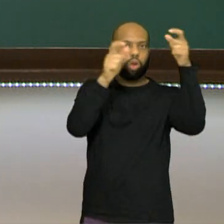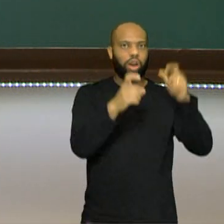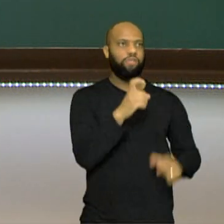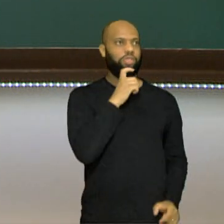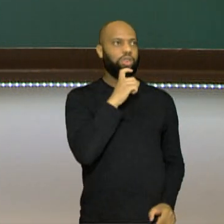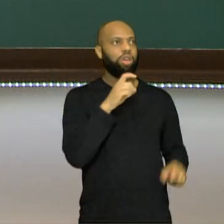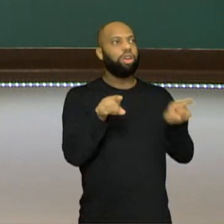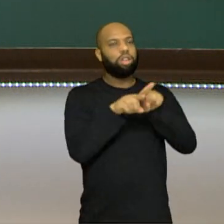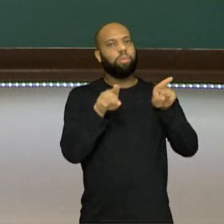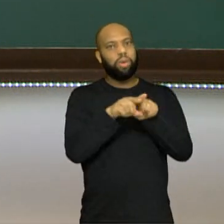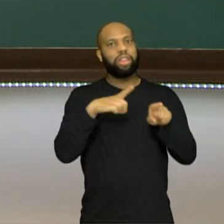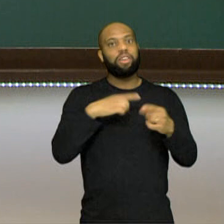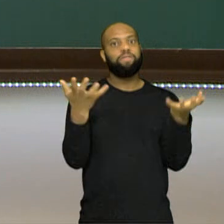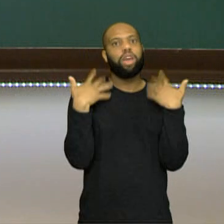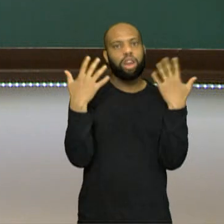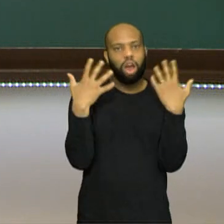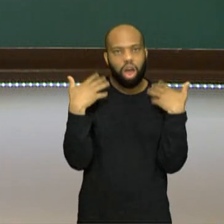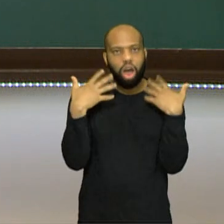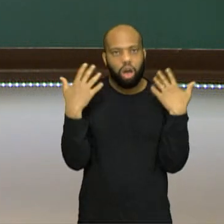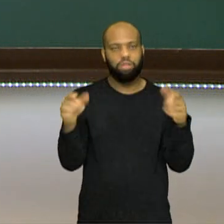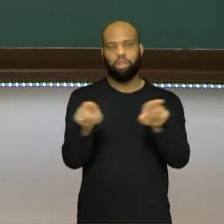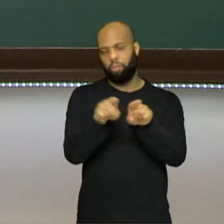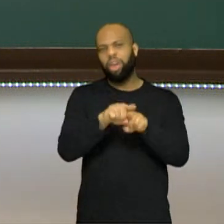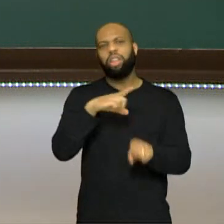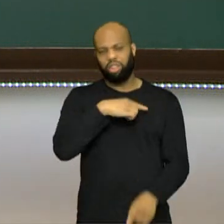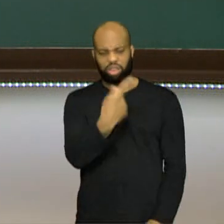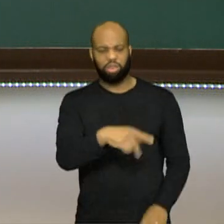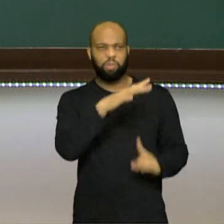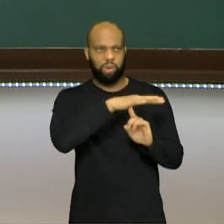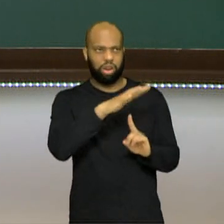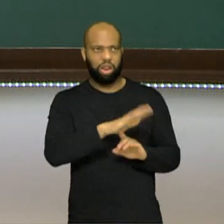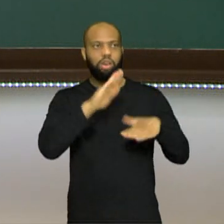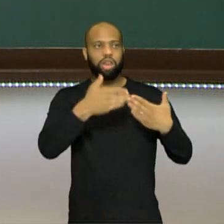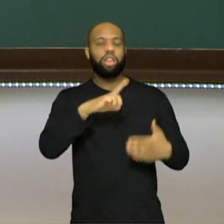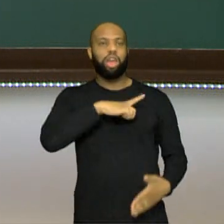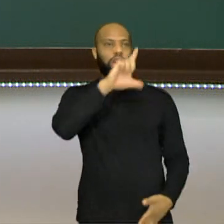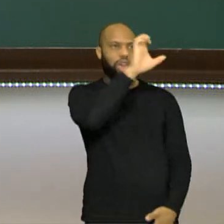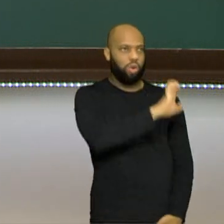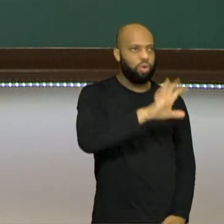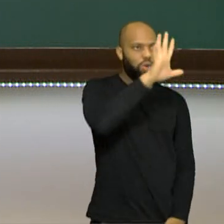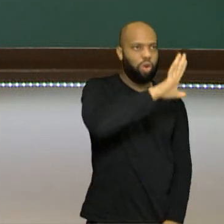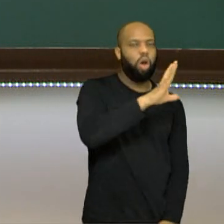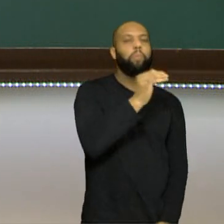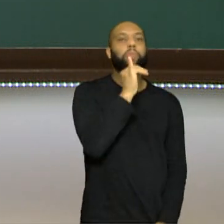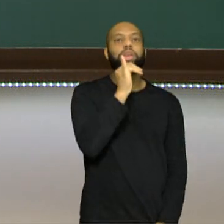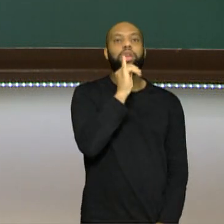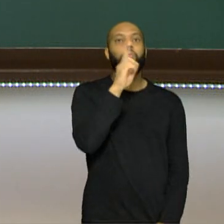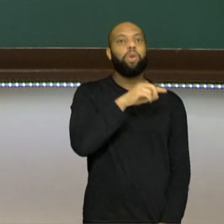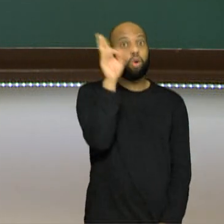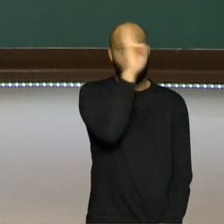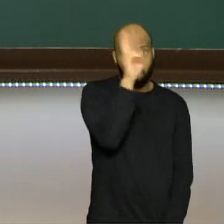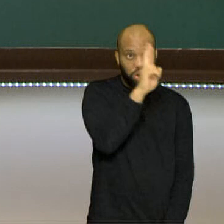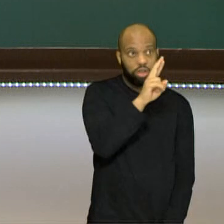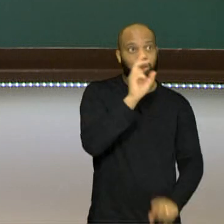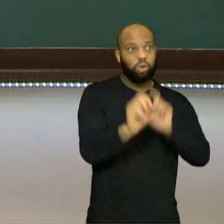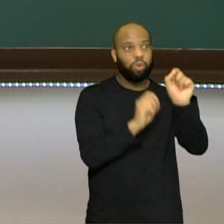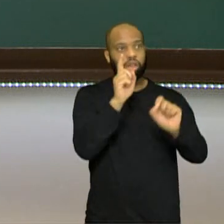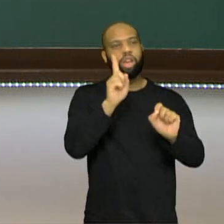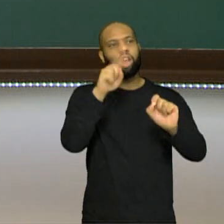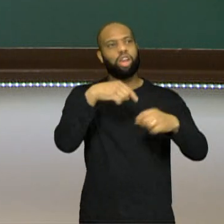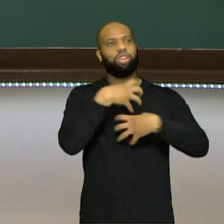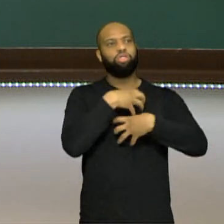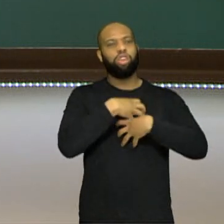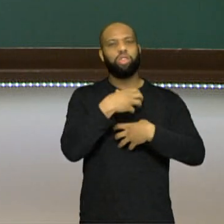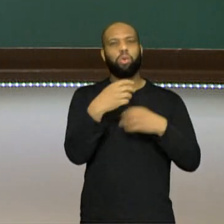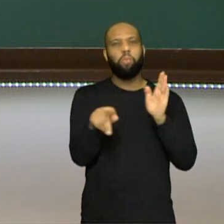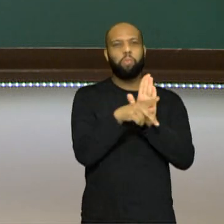frios e verões quentes. Quando a gente fala de Europa, no caso da Rússia, né, vai ser bem aquela paisagem